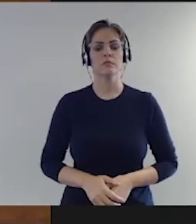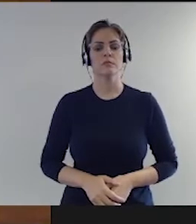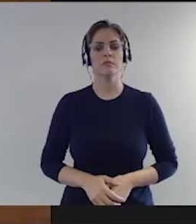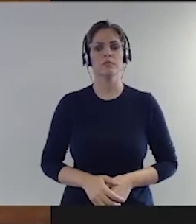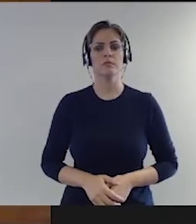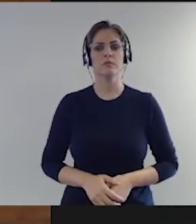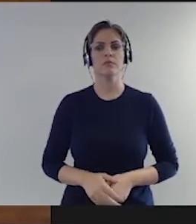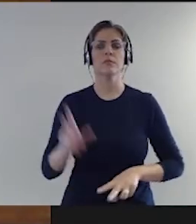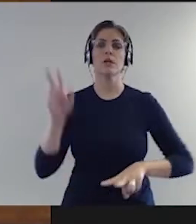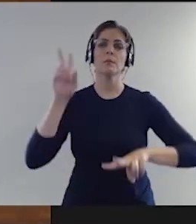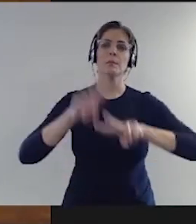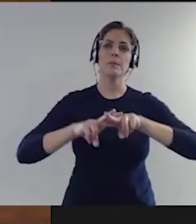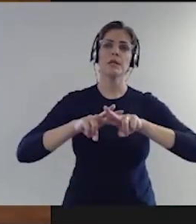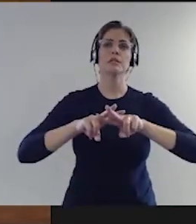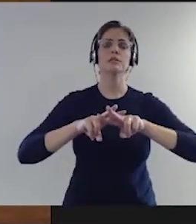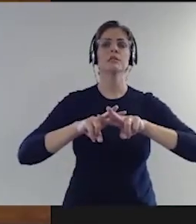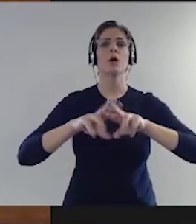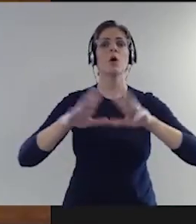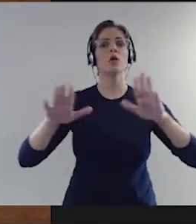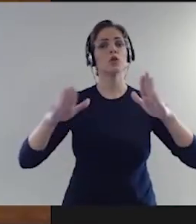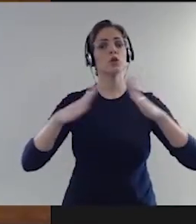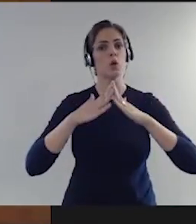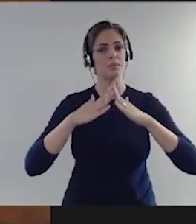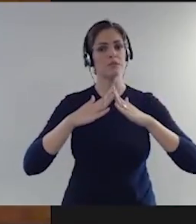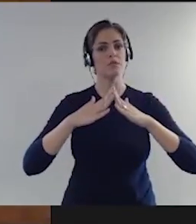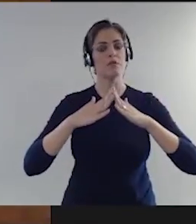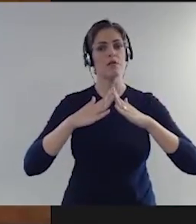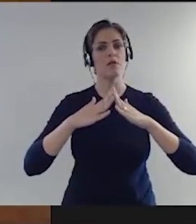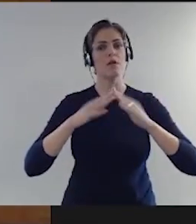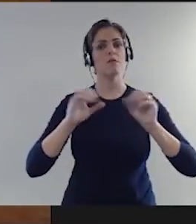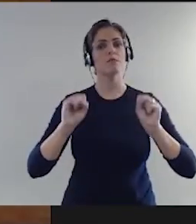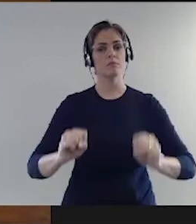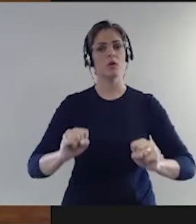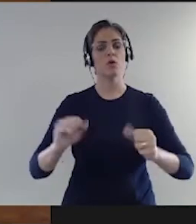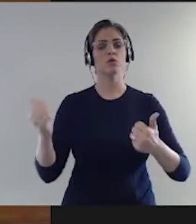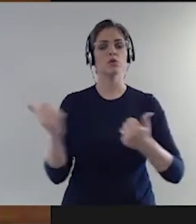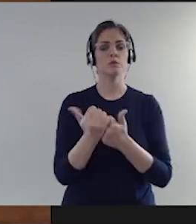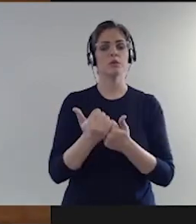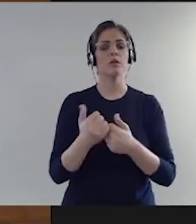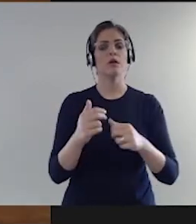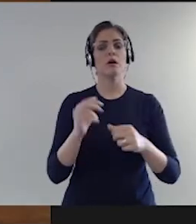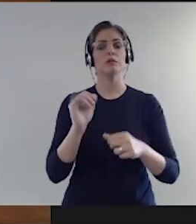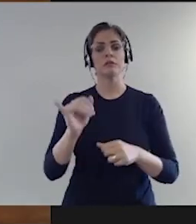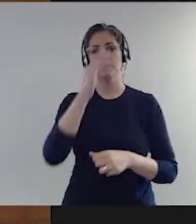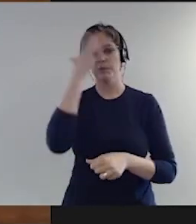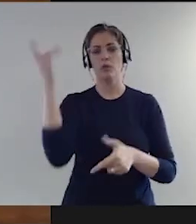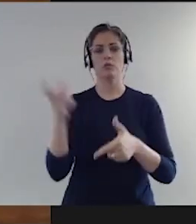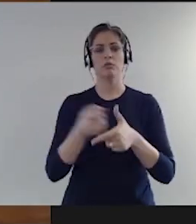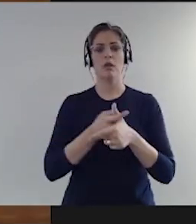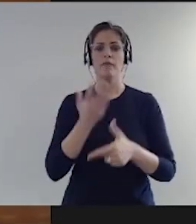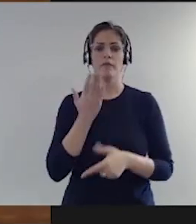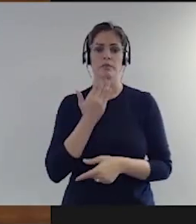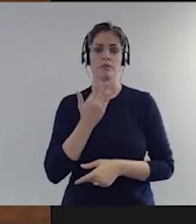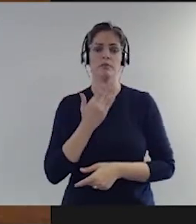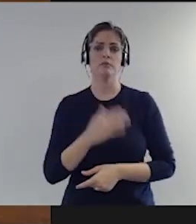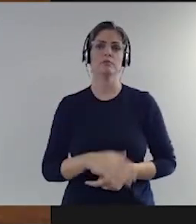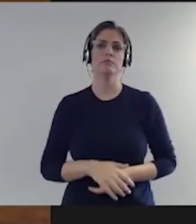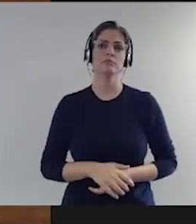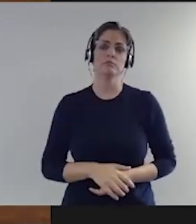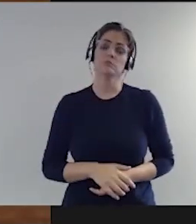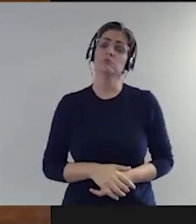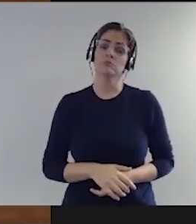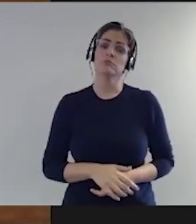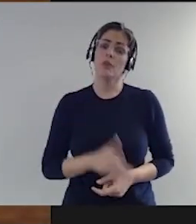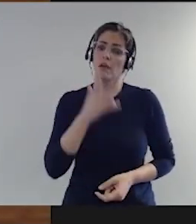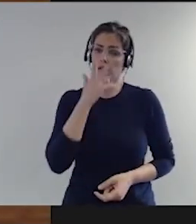da prisão para a prisão domiciliar do devedor de alimentos neste período. Né? Nos pareceu, e me parece que o